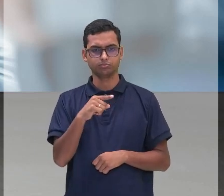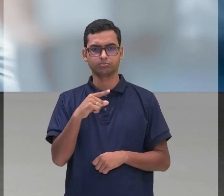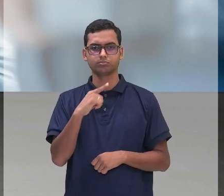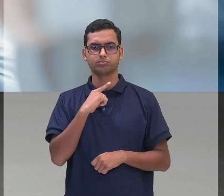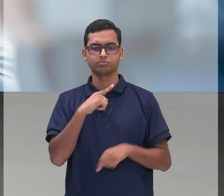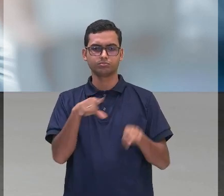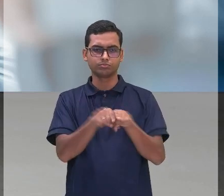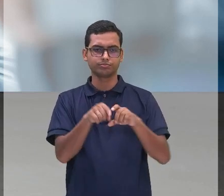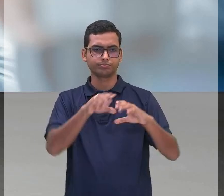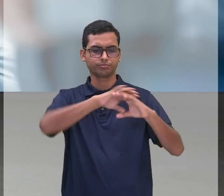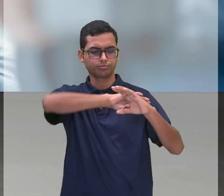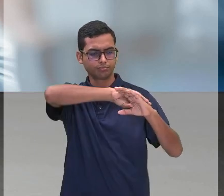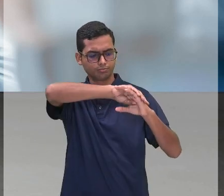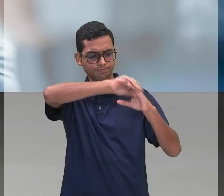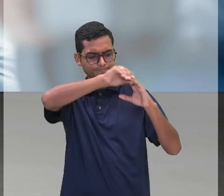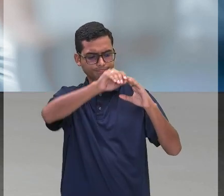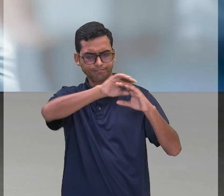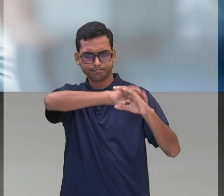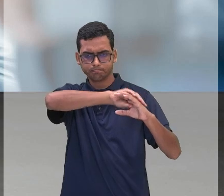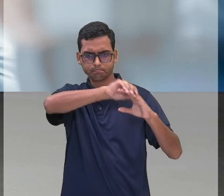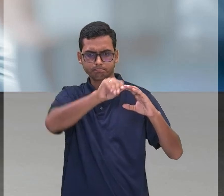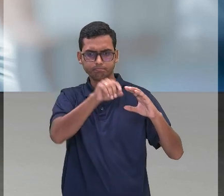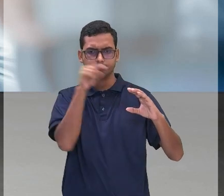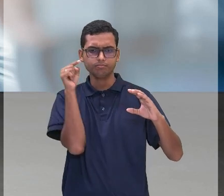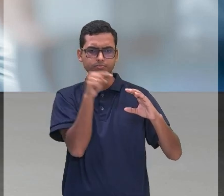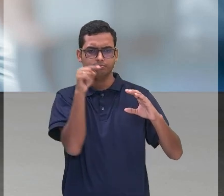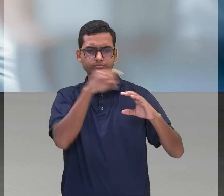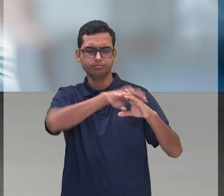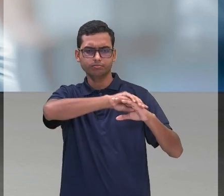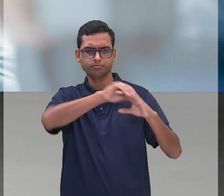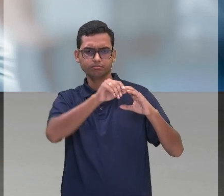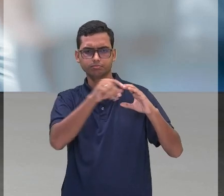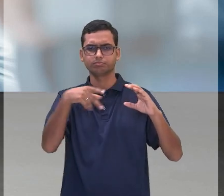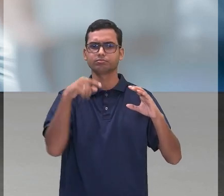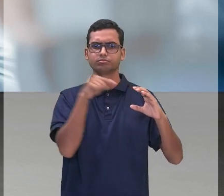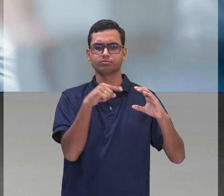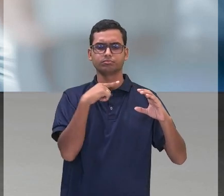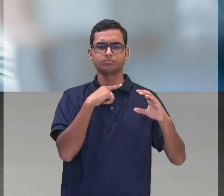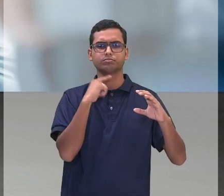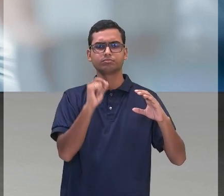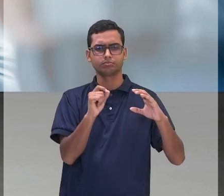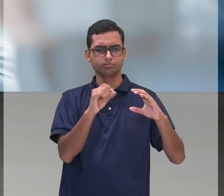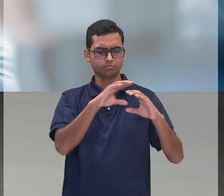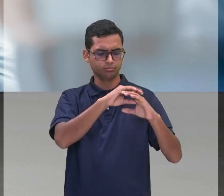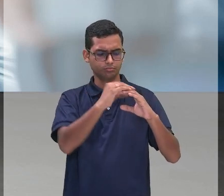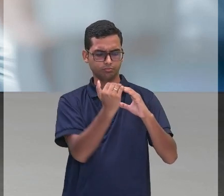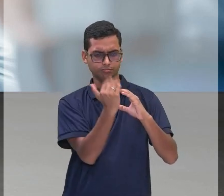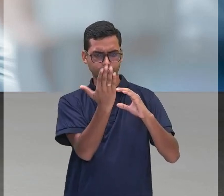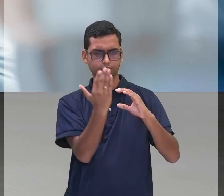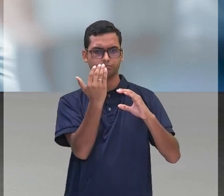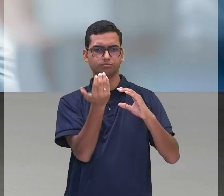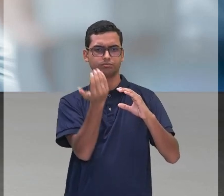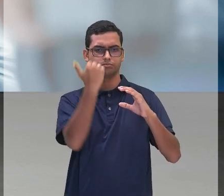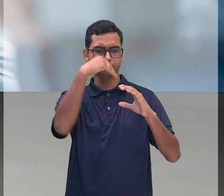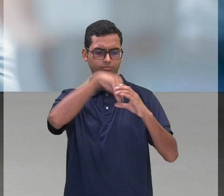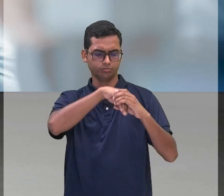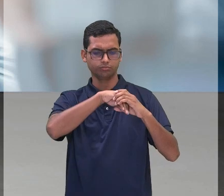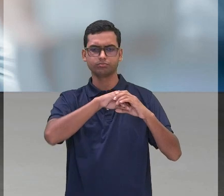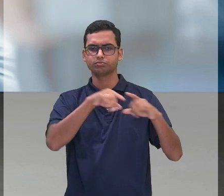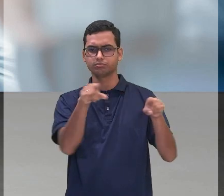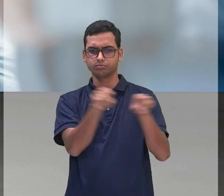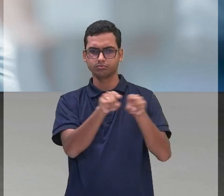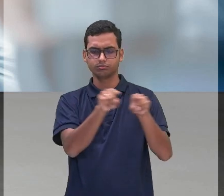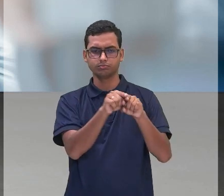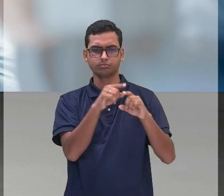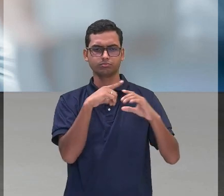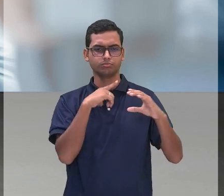plasmática. A membrana plasmática é aquela região da célula que vai dividir o meio externo do meio interno. Tem